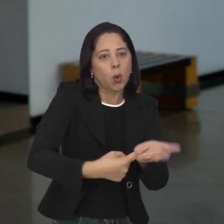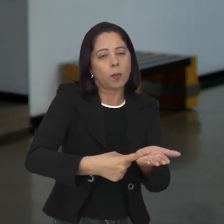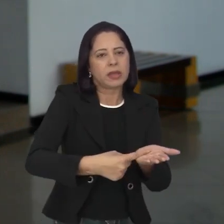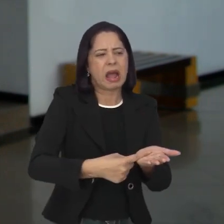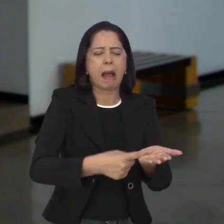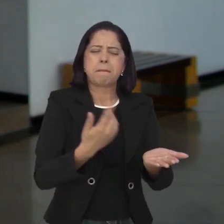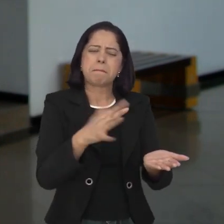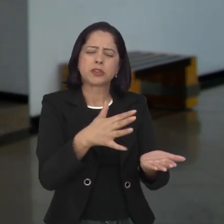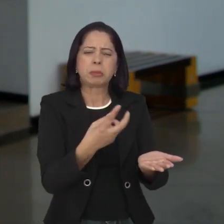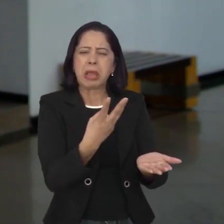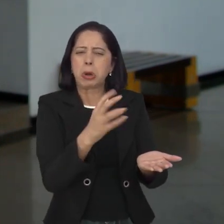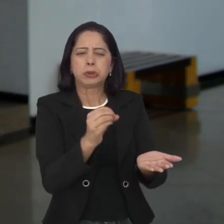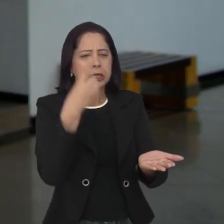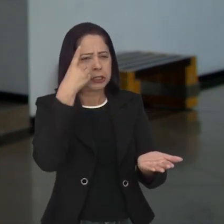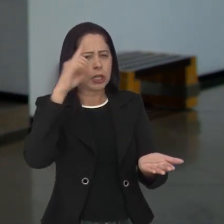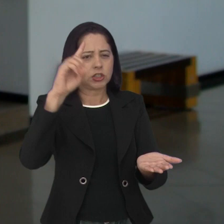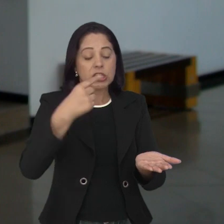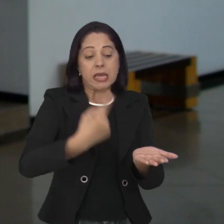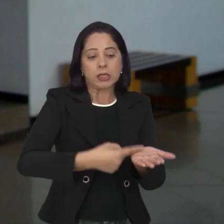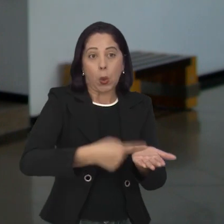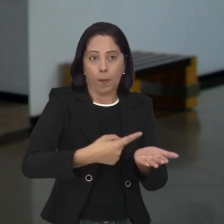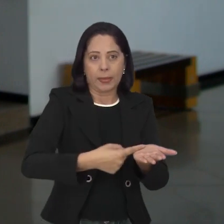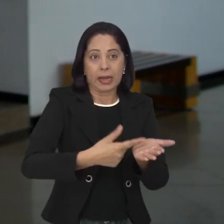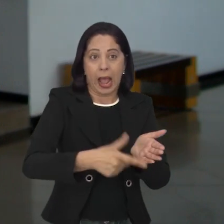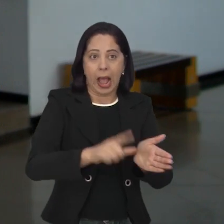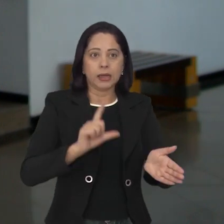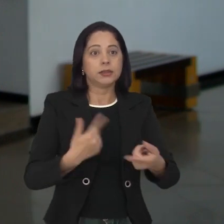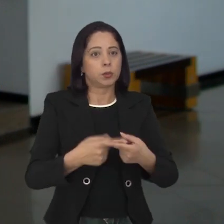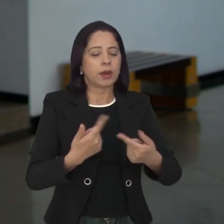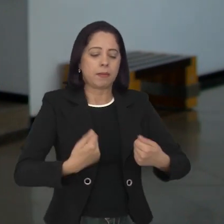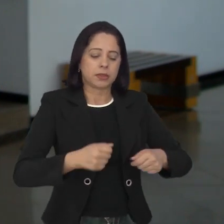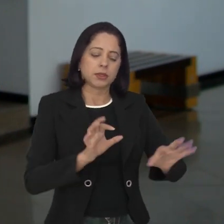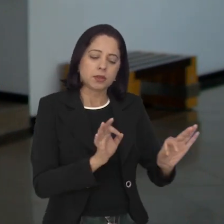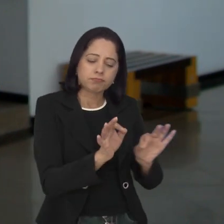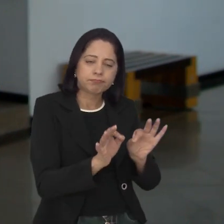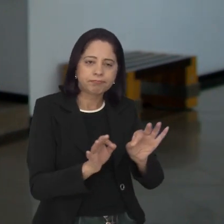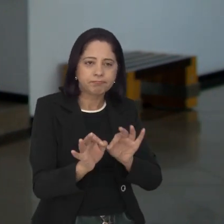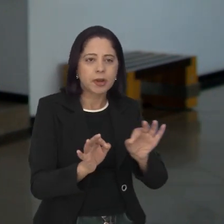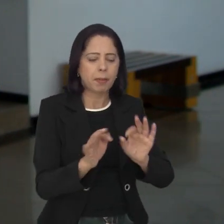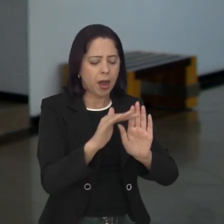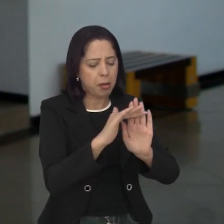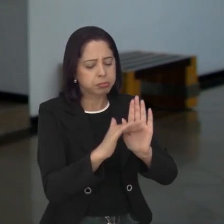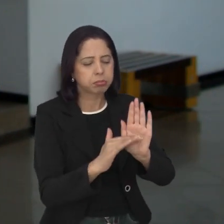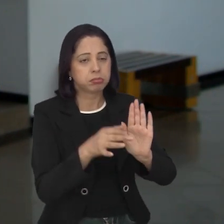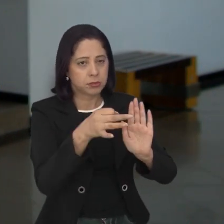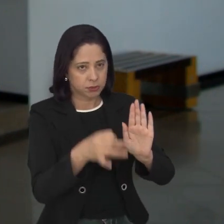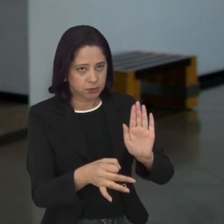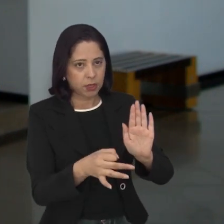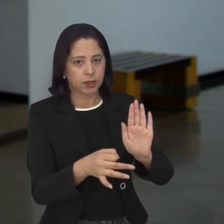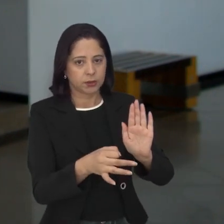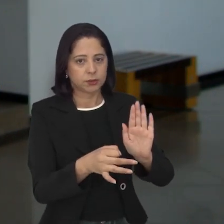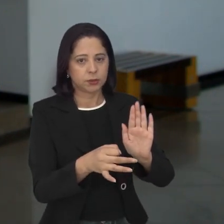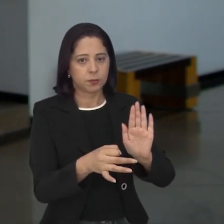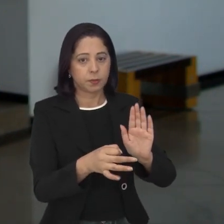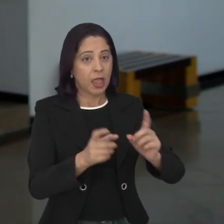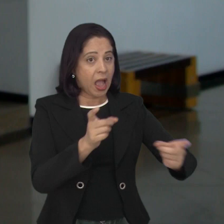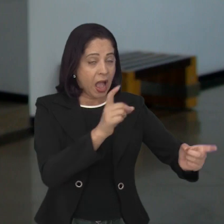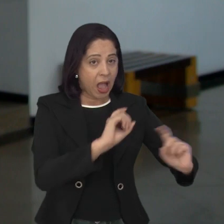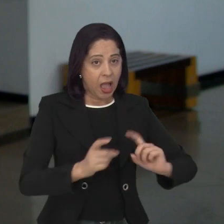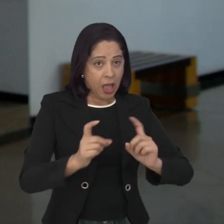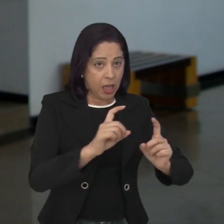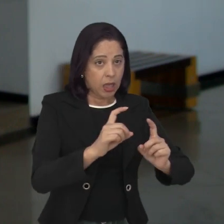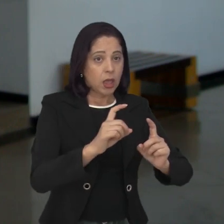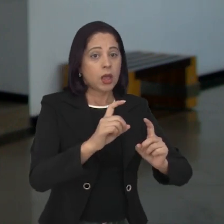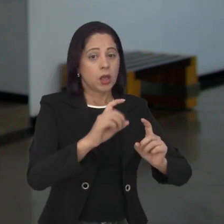precisa de uns 30 dias aí de antecedência para fazer a preparação dessas solenes e e e elas servem